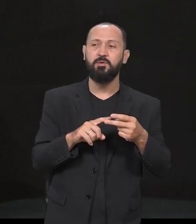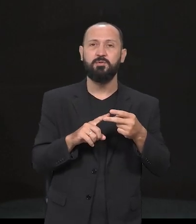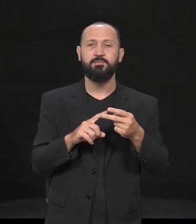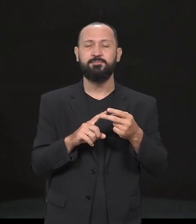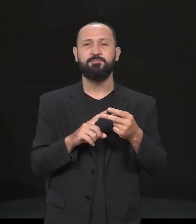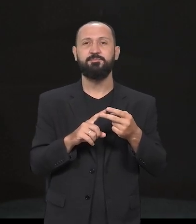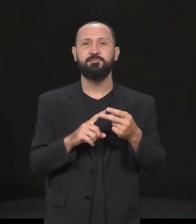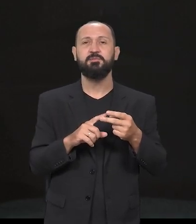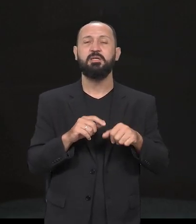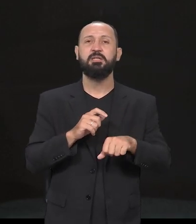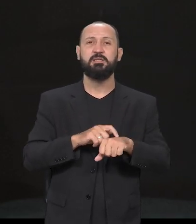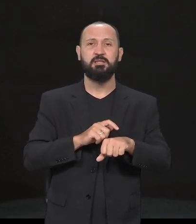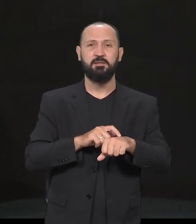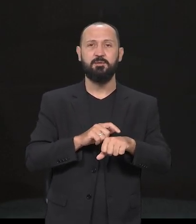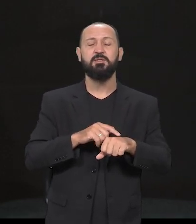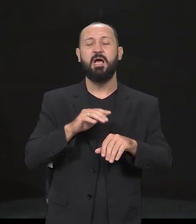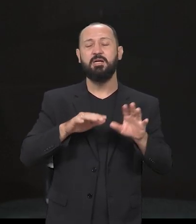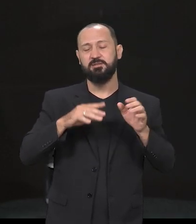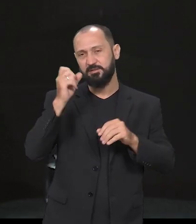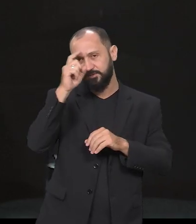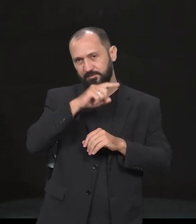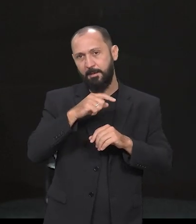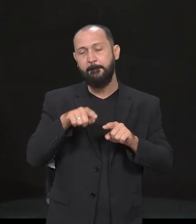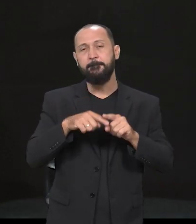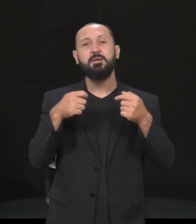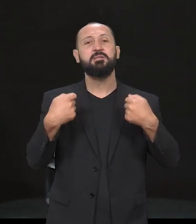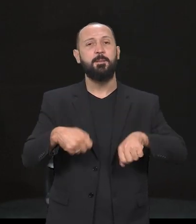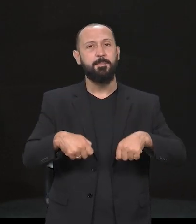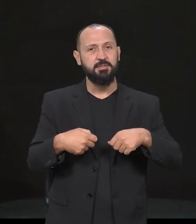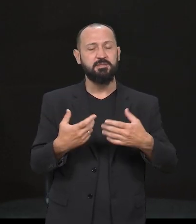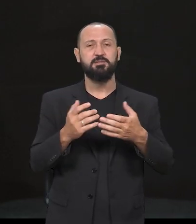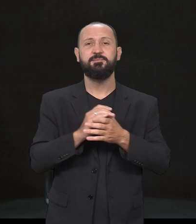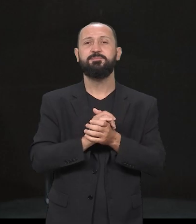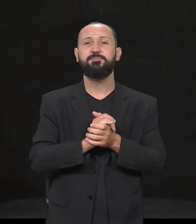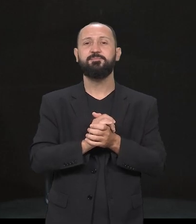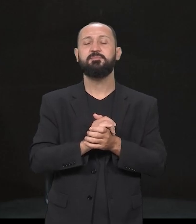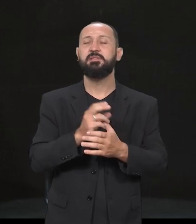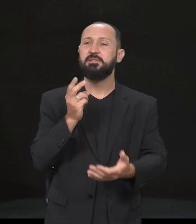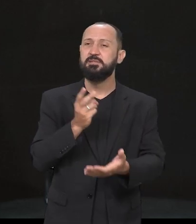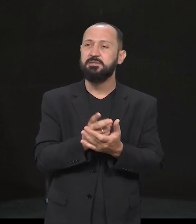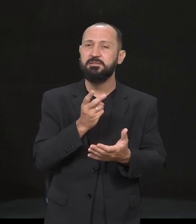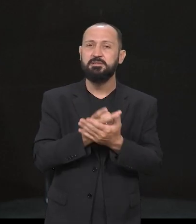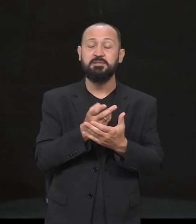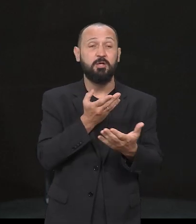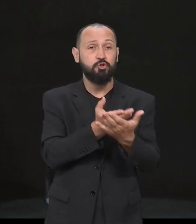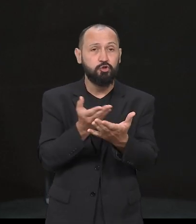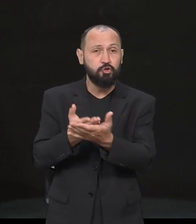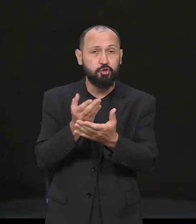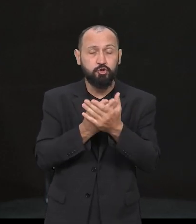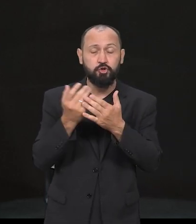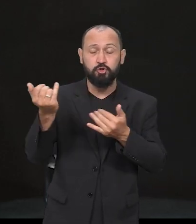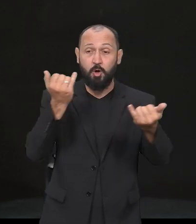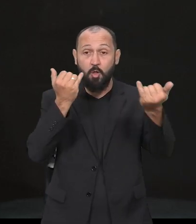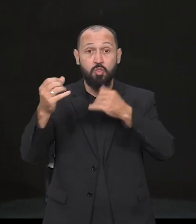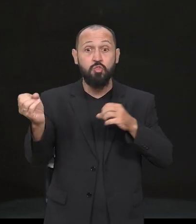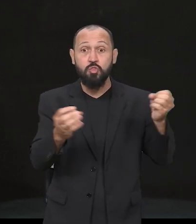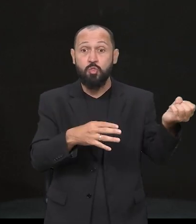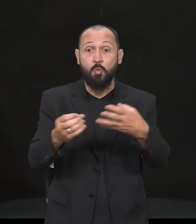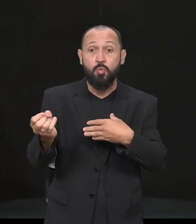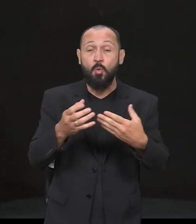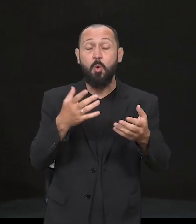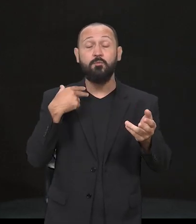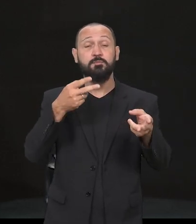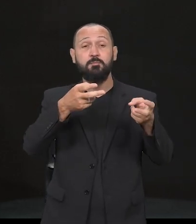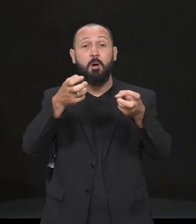né, de tempo, às vezes é difícil, mas é necessário. Né? Então, a gente tem que estar sempre se atualizando, sempre